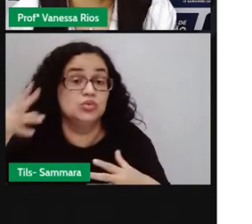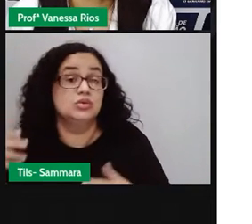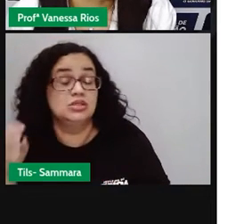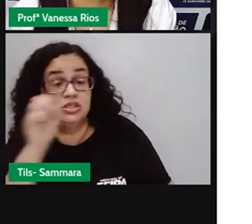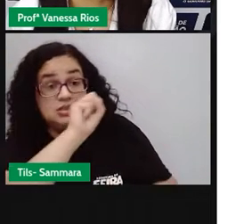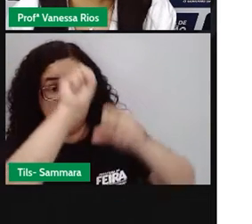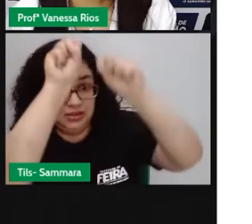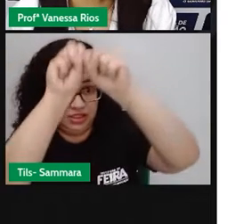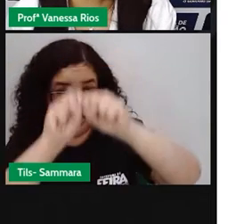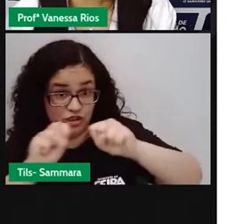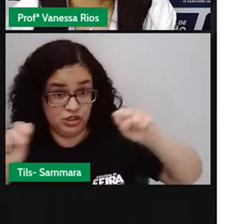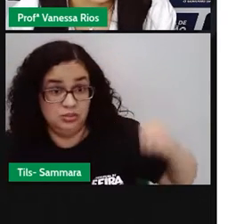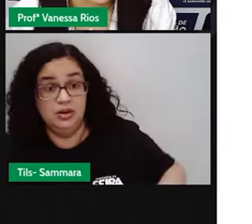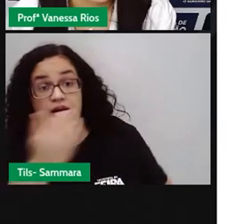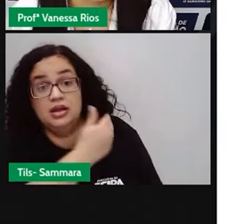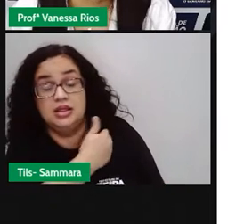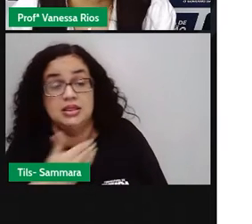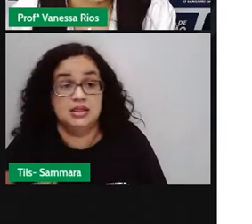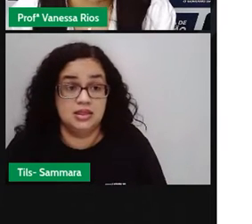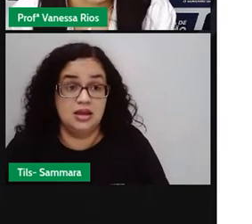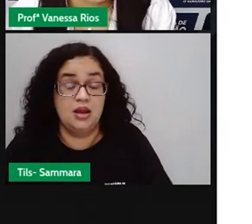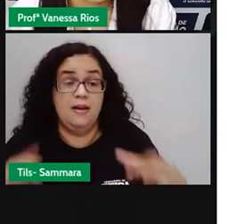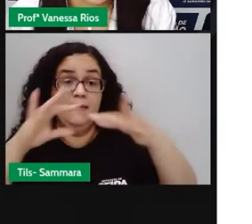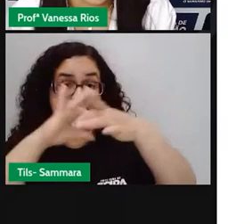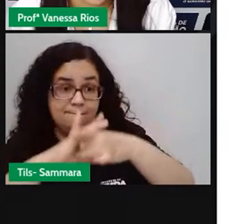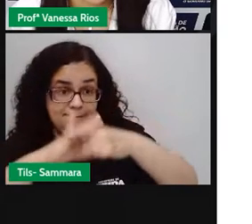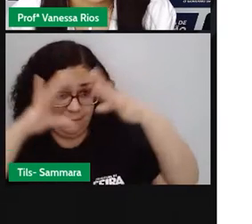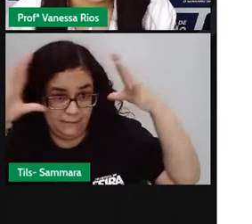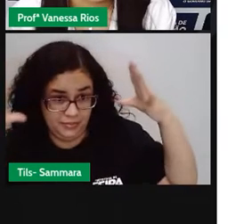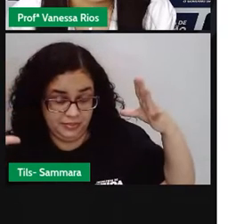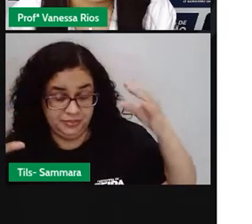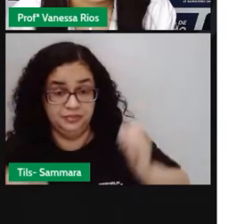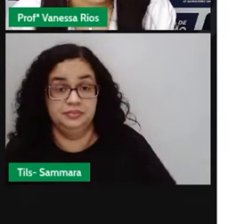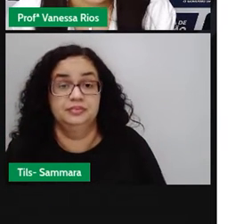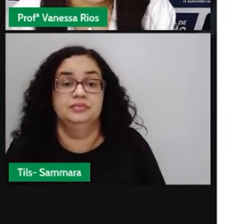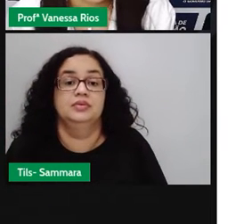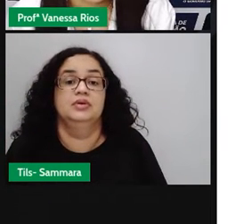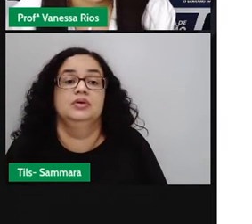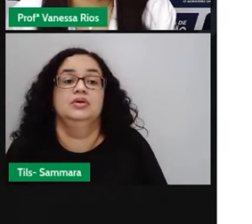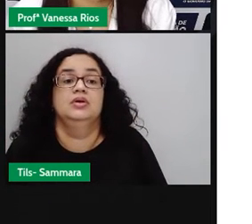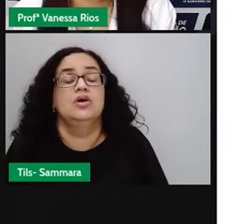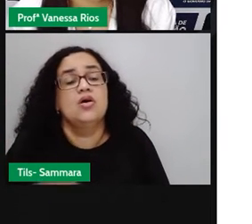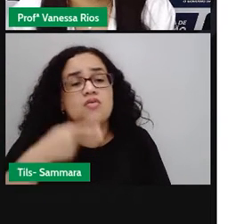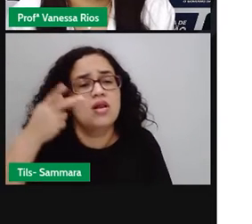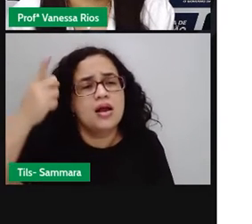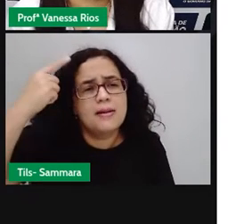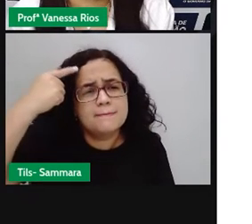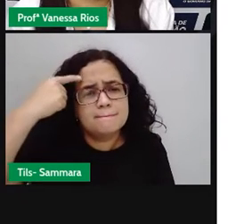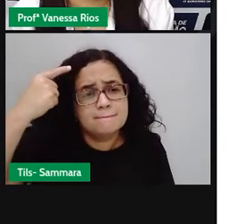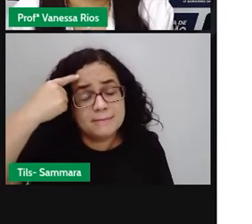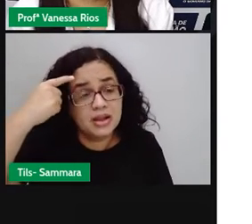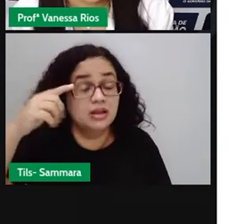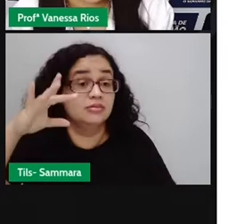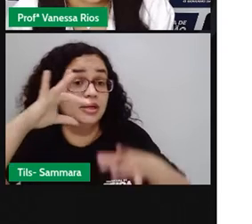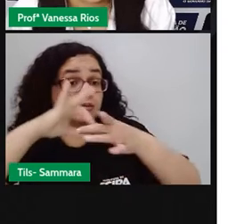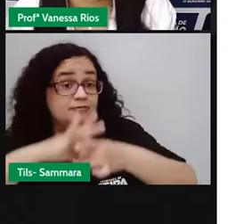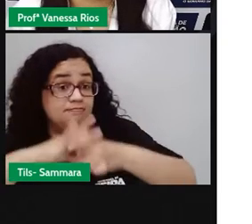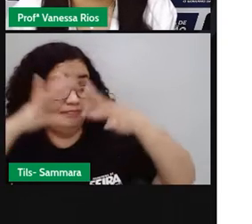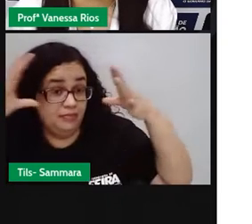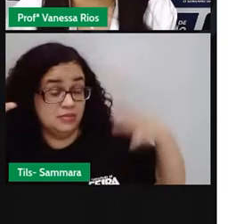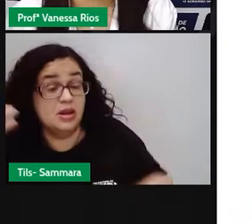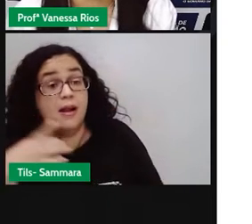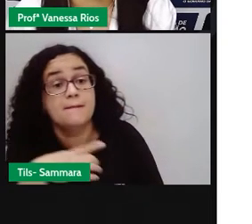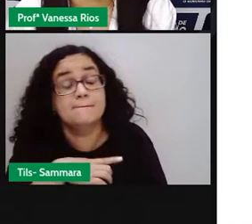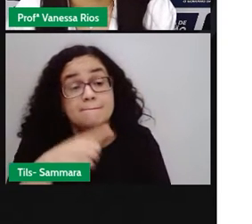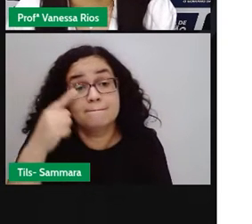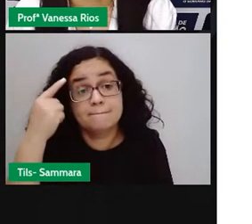cujo sistema de governo é democrático. Então, quando a gente pensa em democracia, a gente